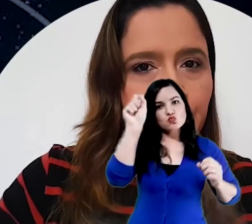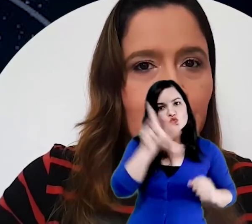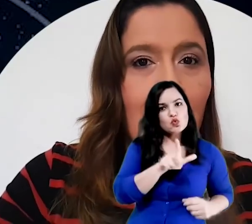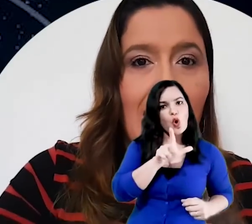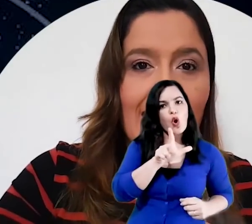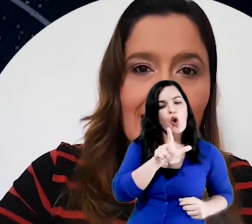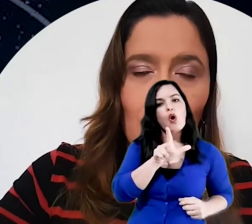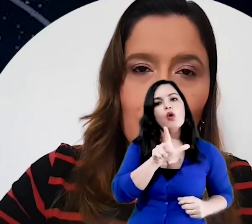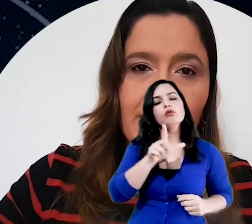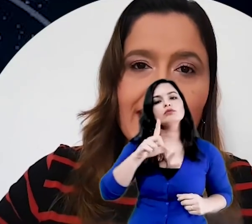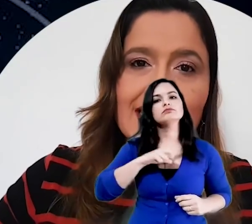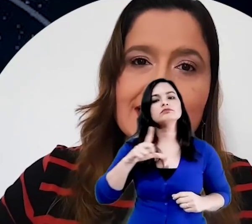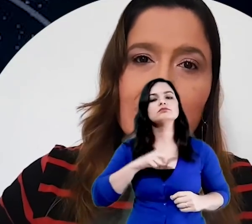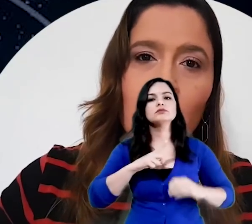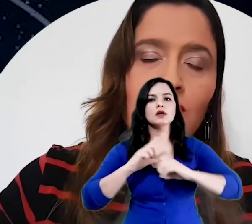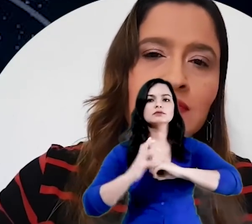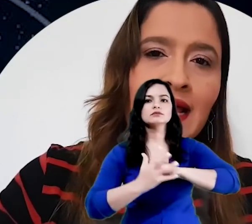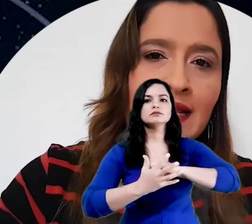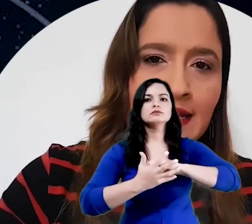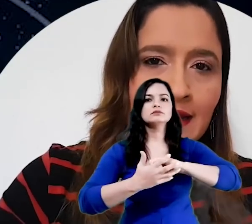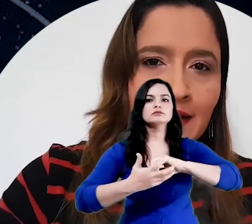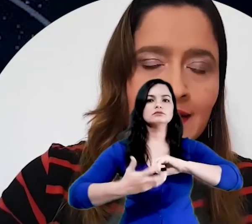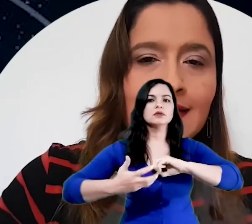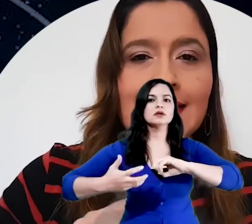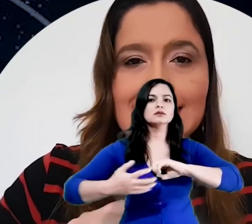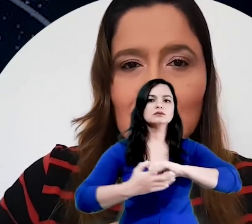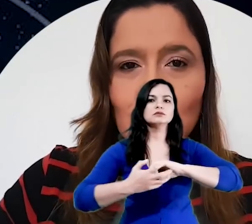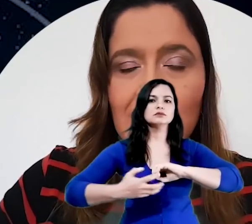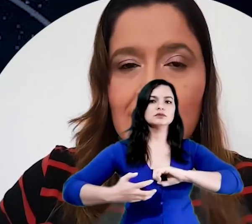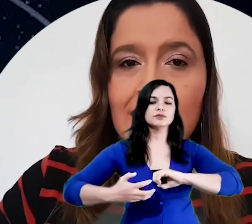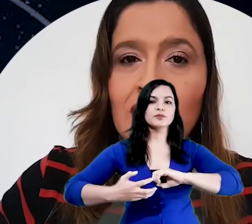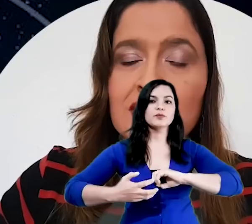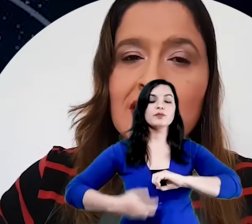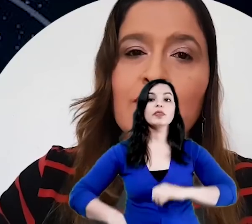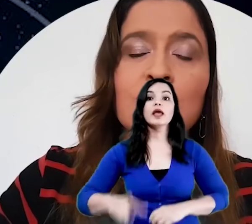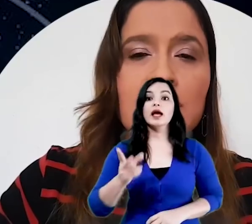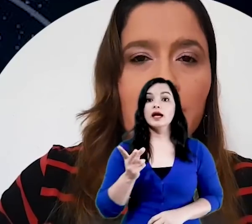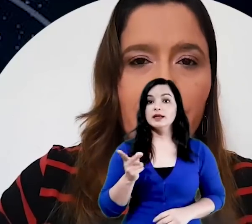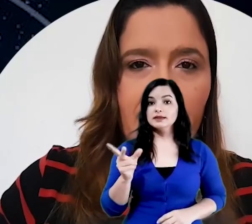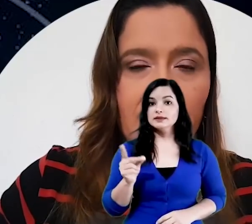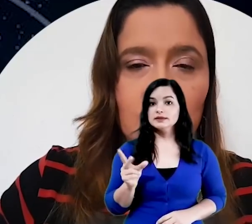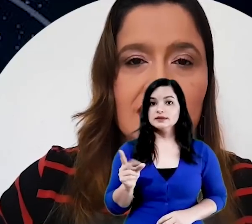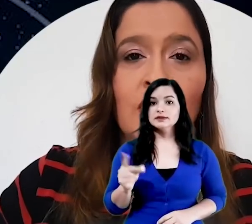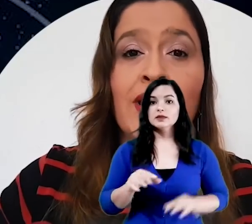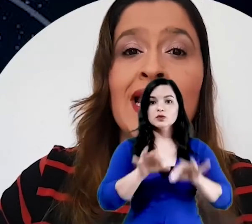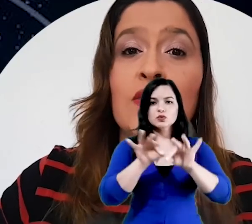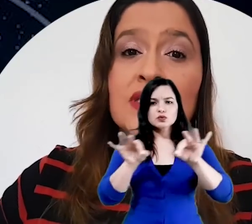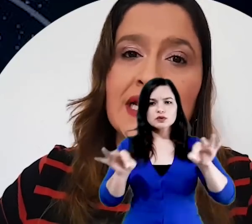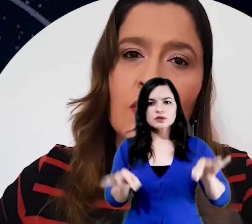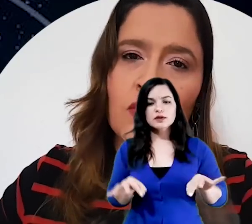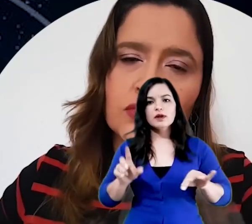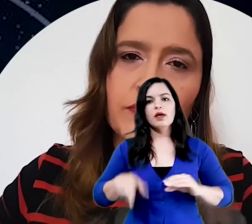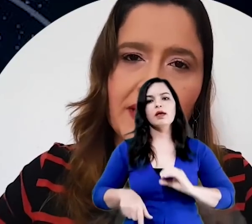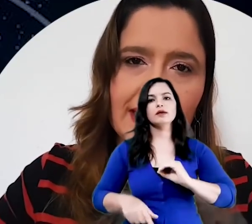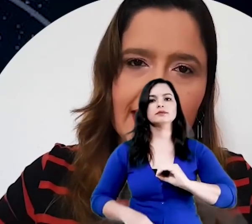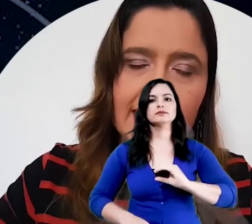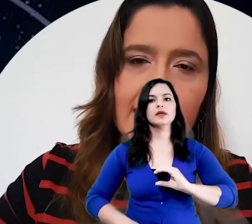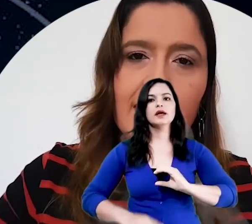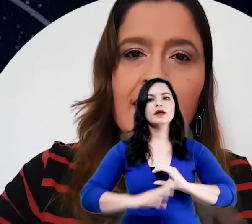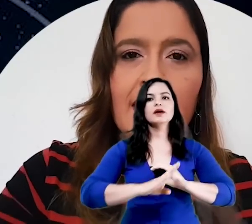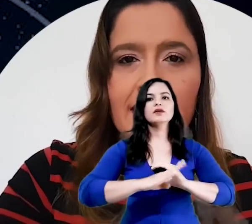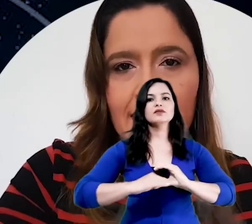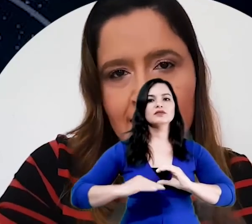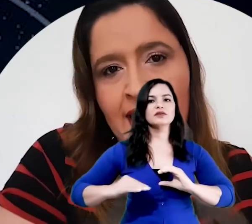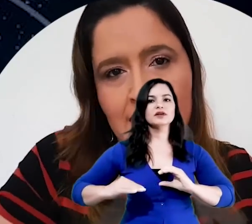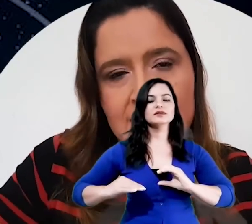Mercúrio. Aí acompanha na segunda linha. Na segunda linha nós temos Vênus, então ele é o segundo